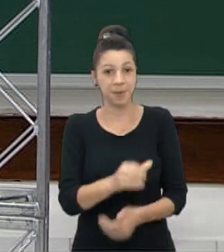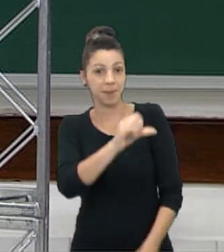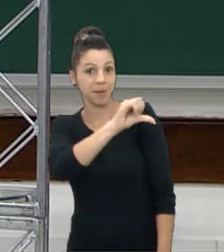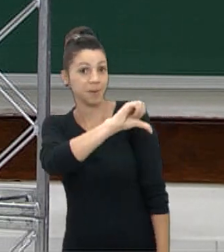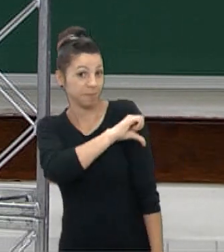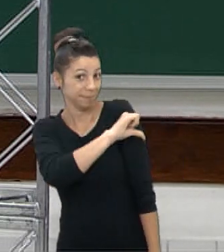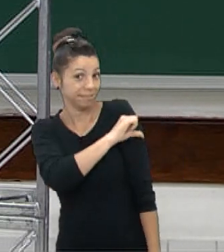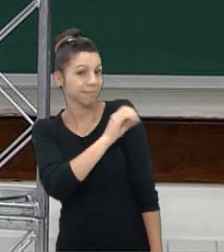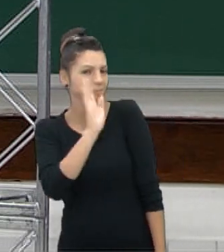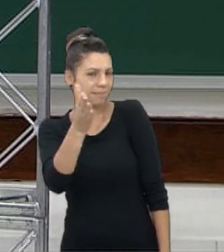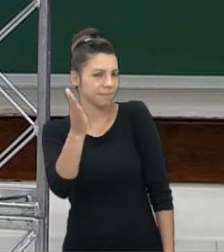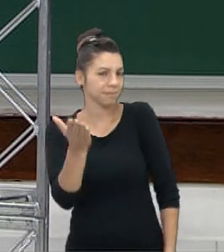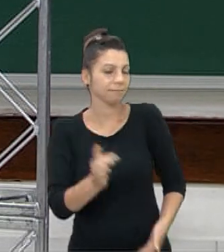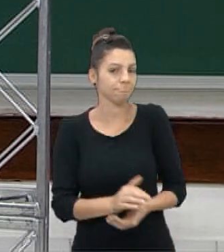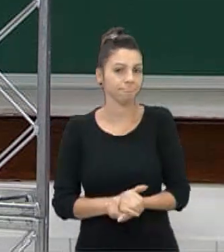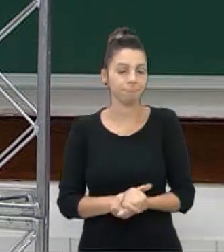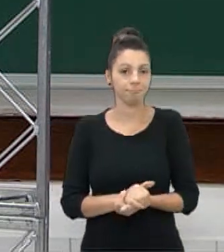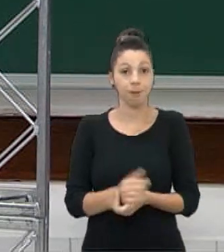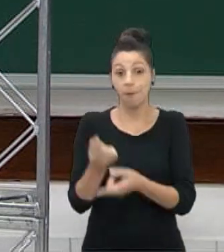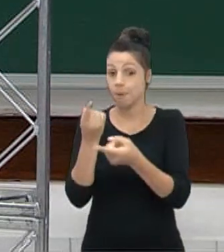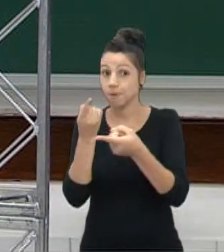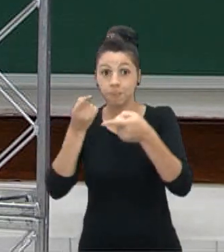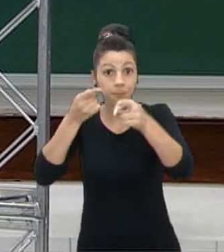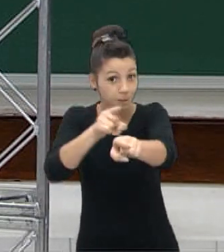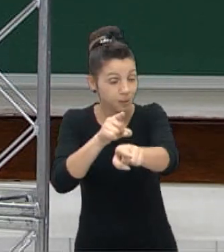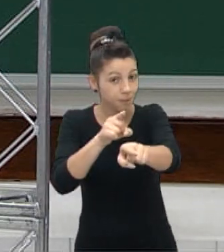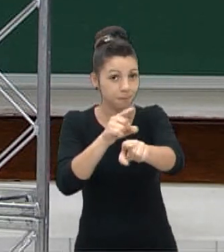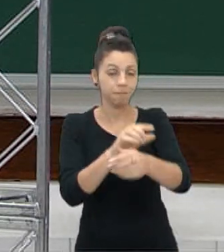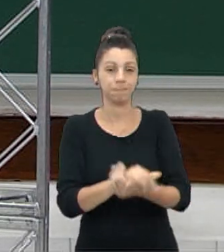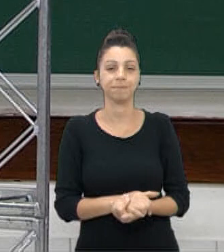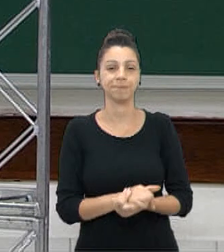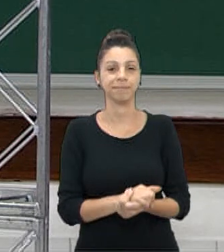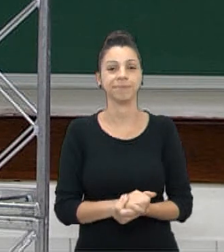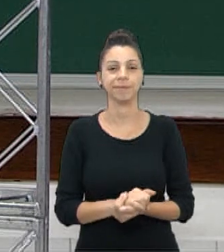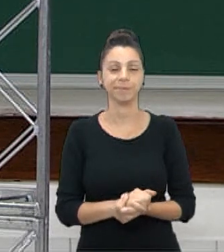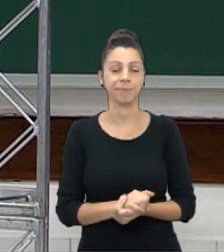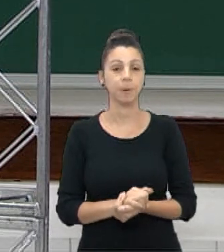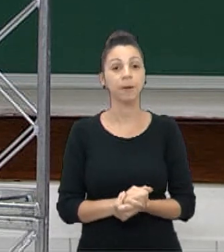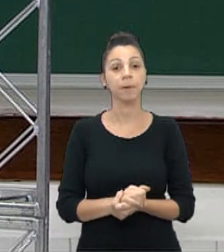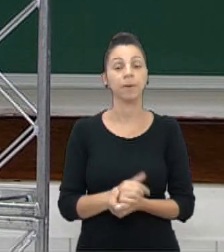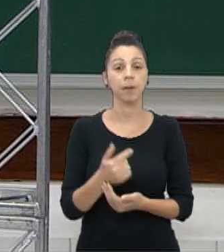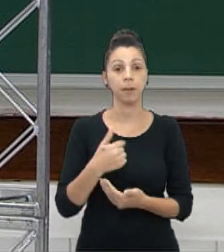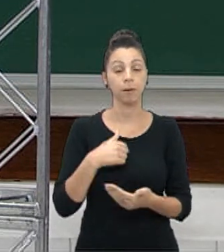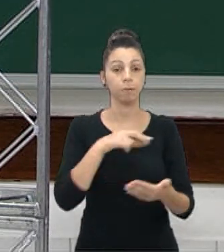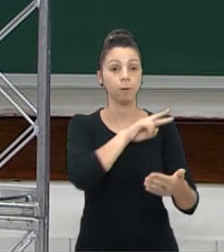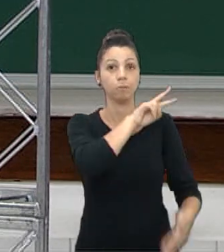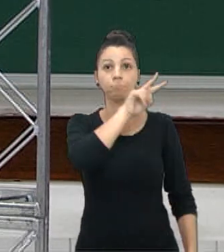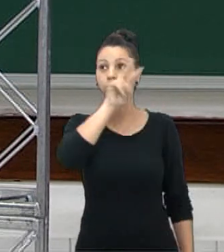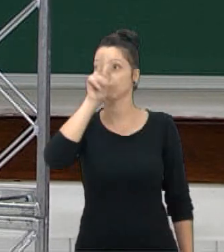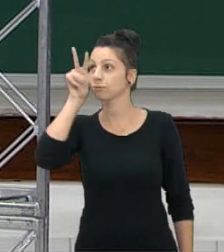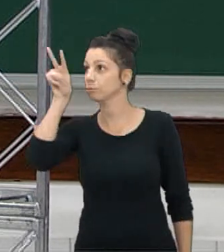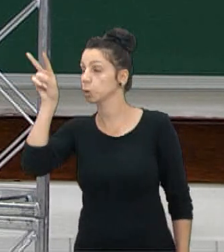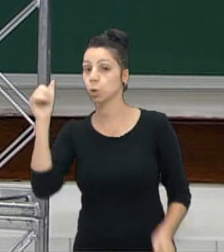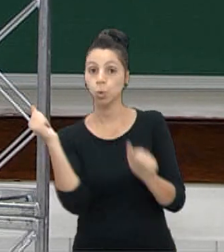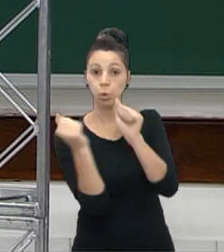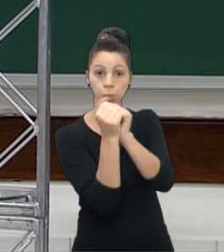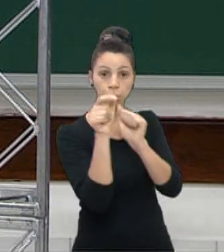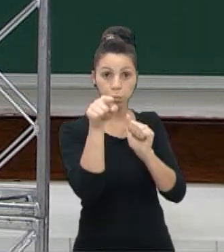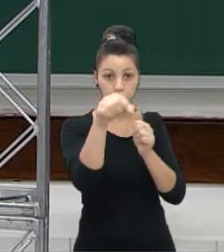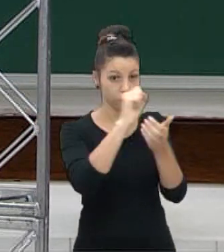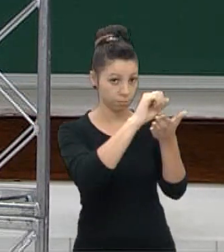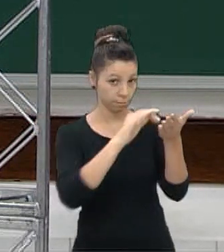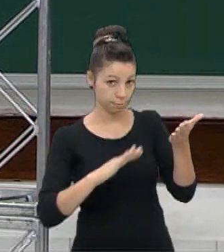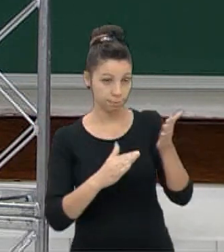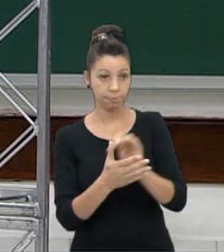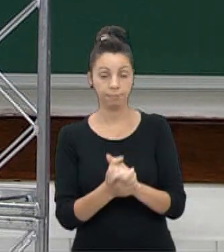ano. E olha, é um mega desafio, tá bom? Veja, eu vou ler para vocês o exercício, tá